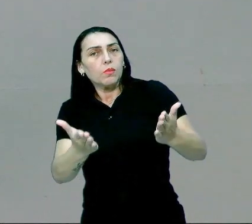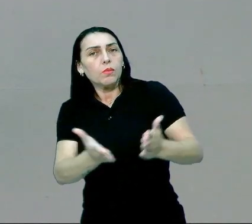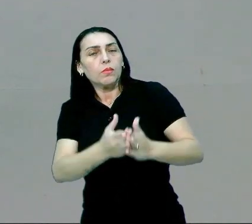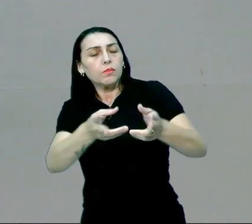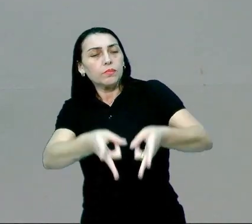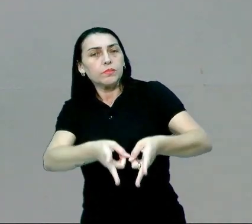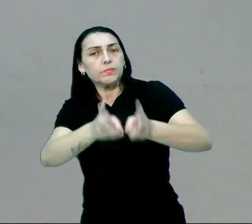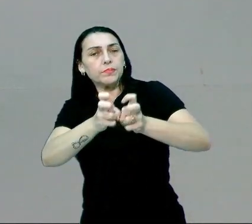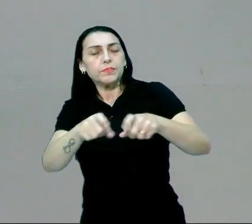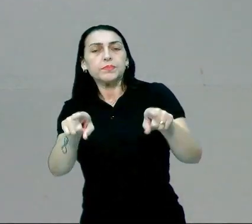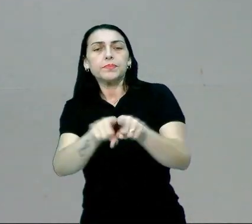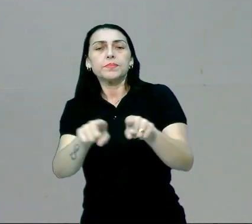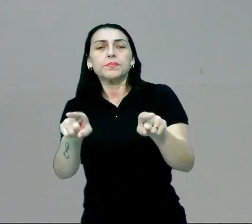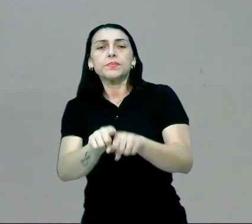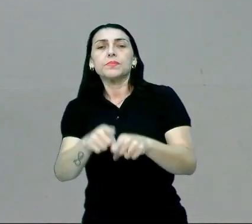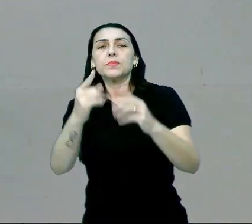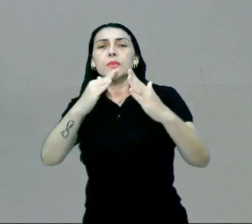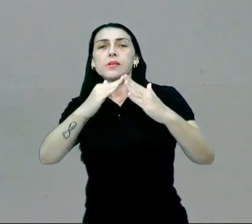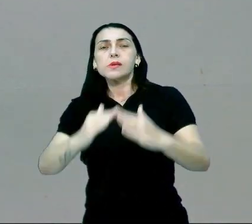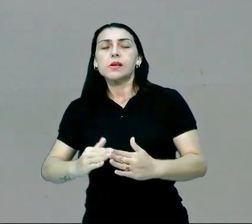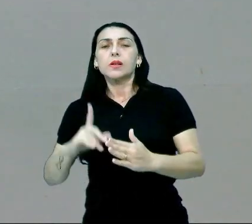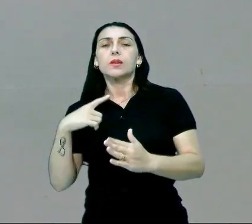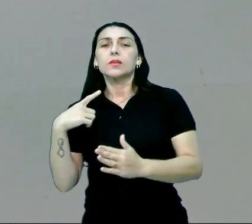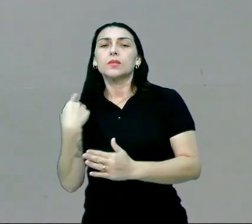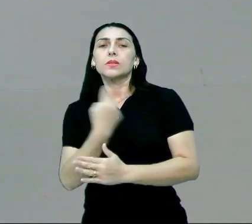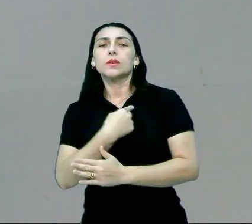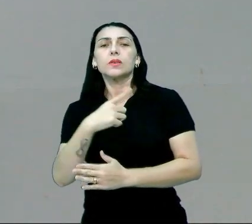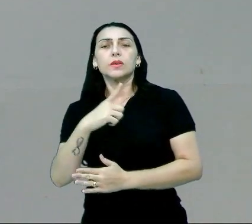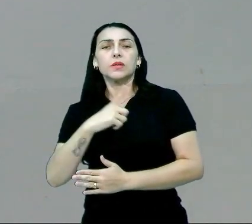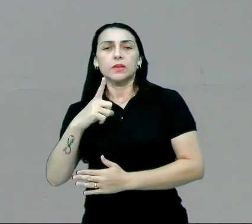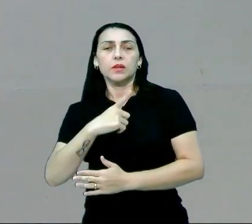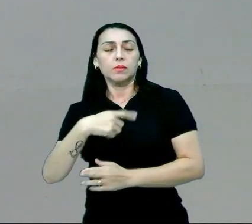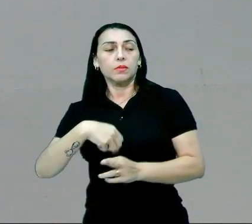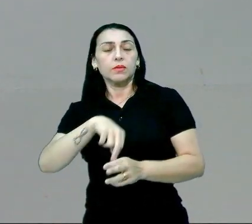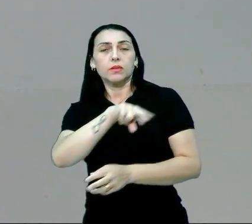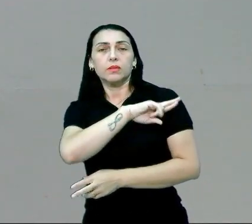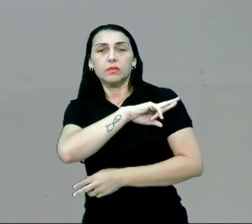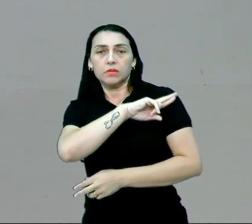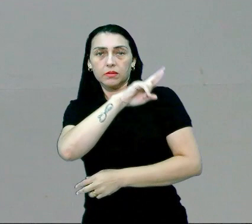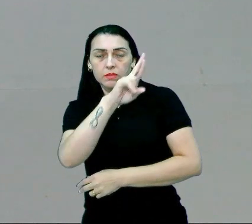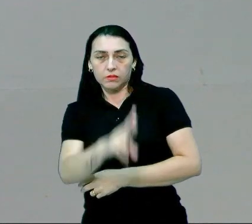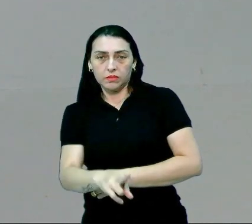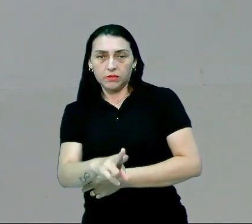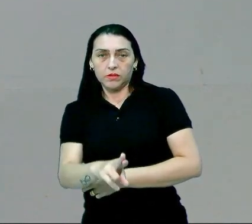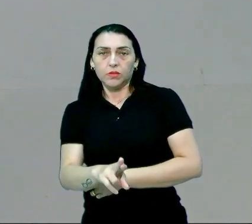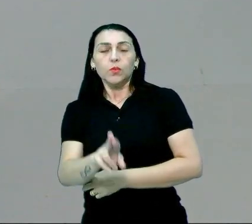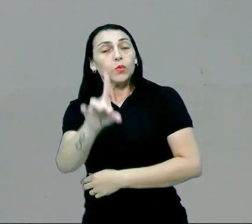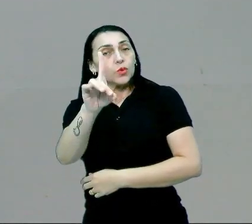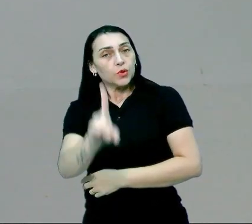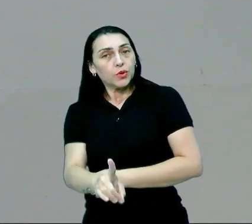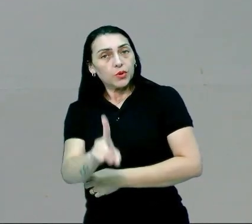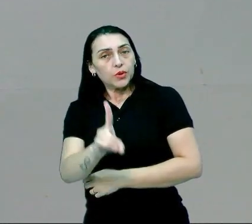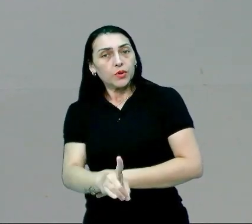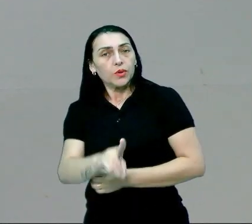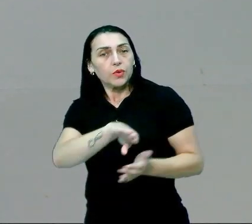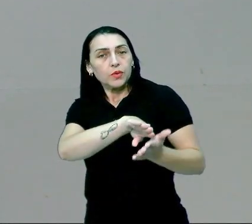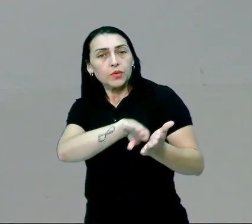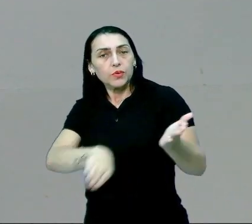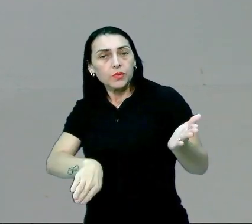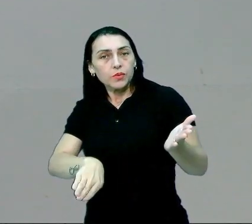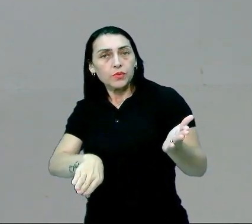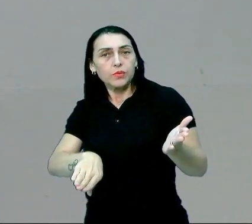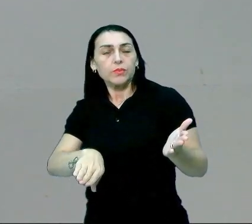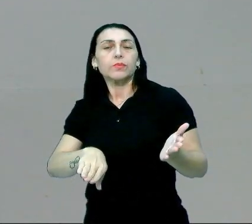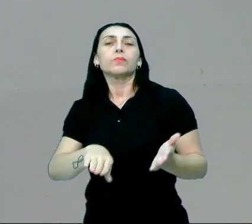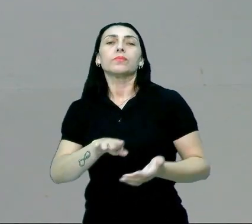nós percebemos uma favela, nós temos ali a representação de direitos que foram